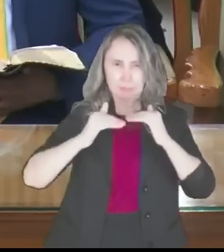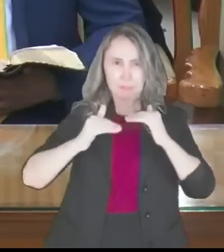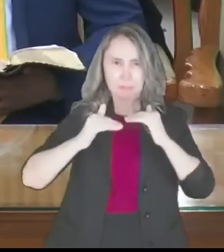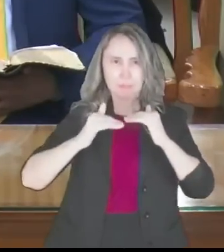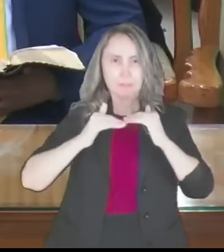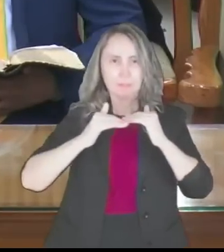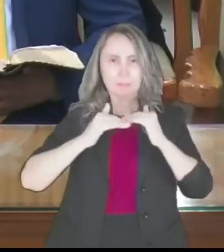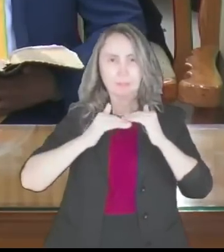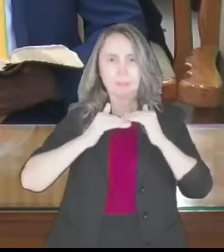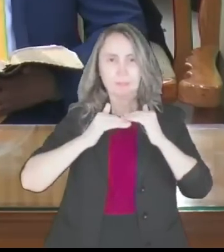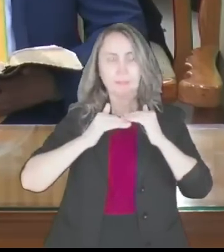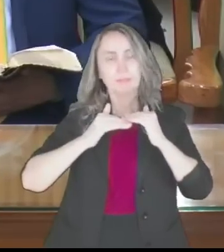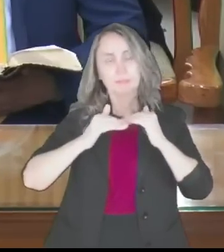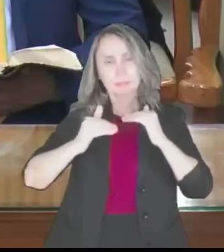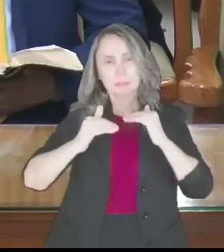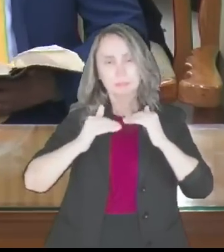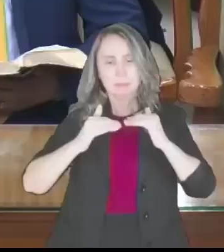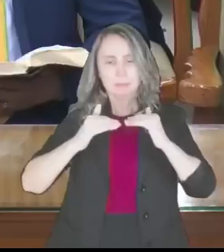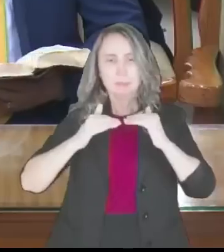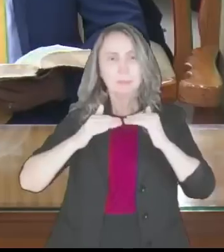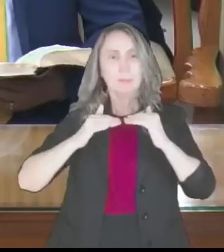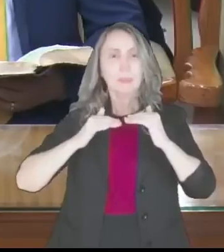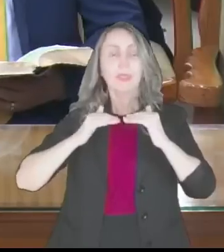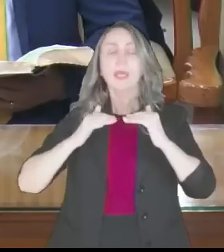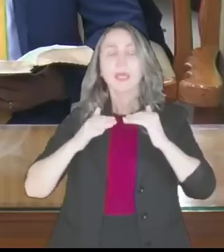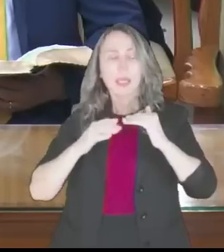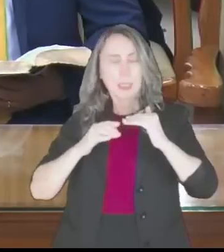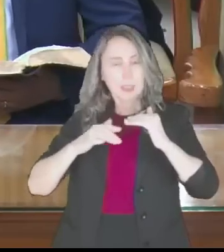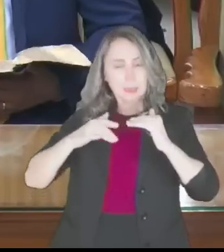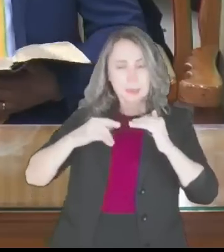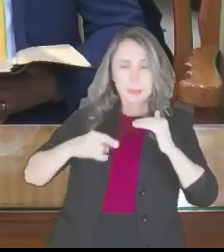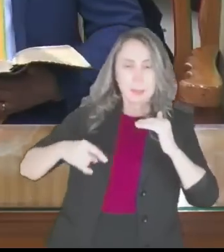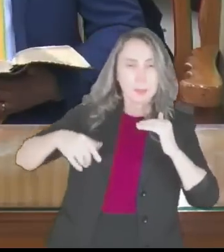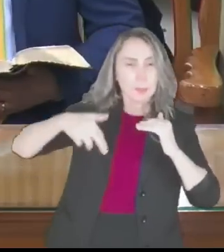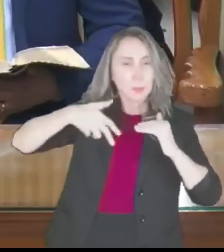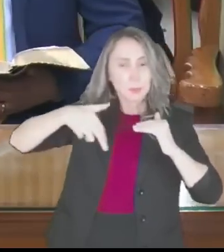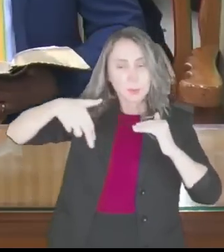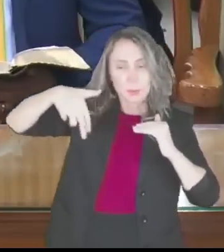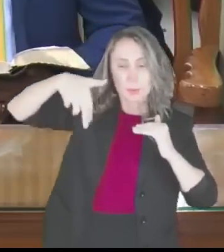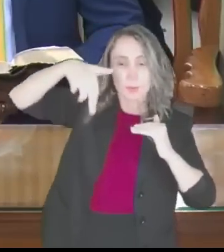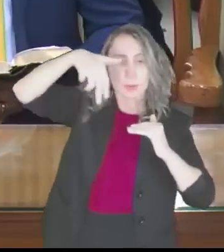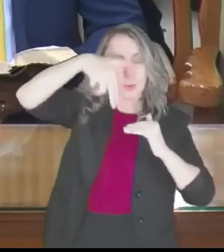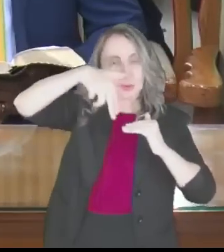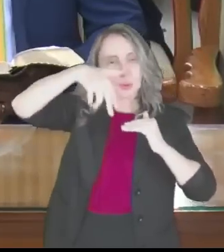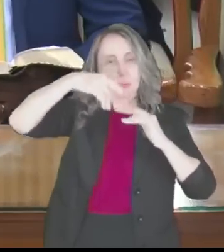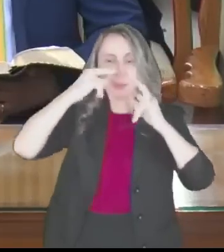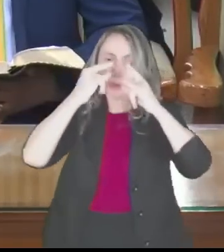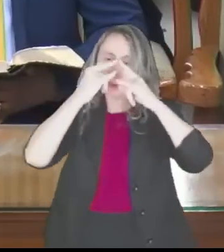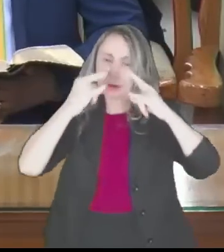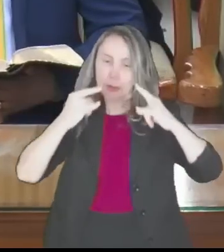aquele momento de intimidade, só você e Jesus.